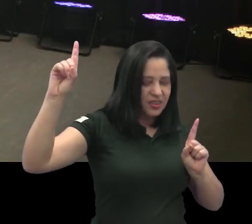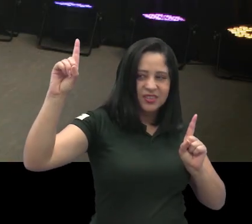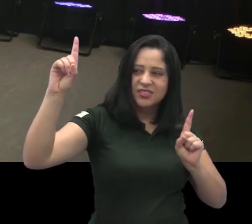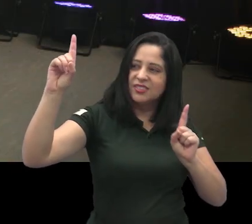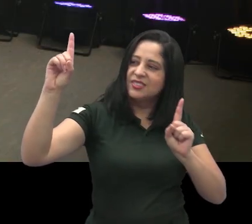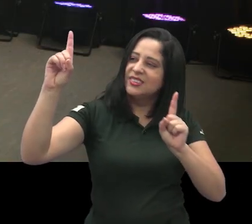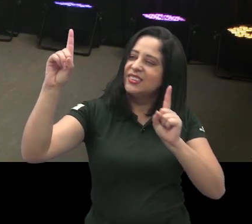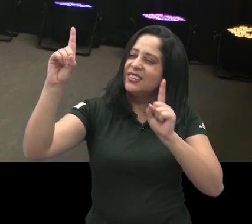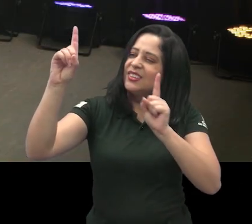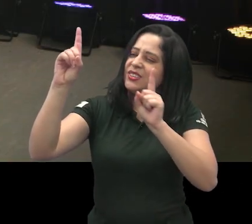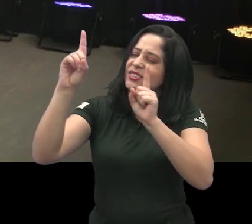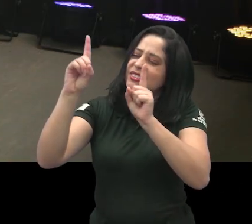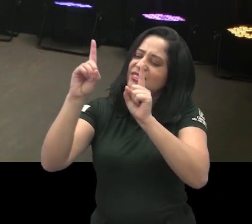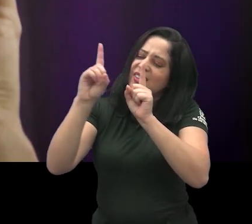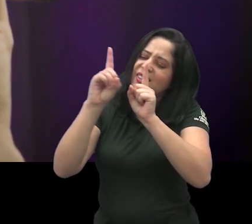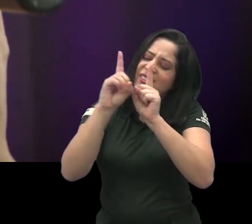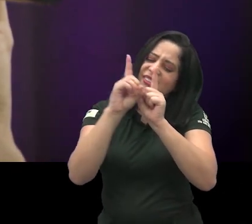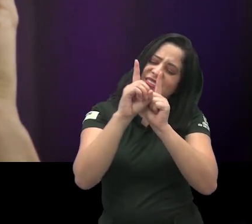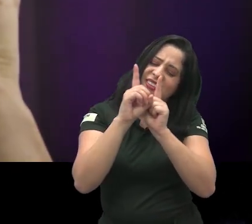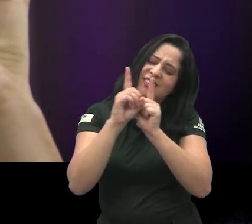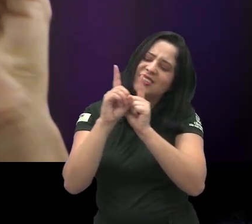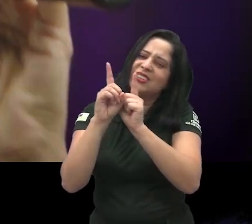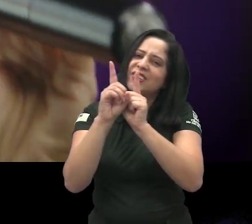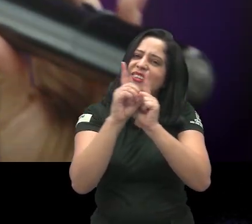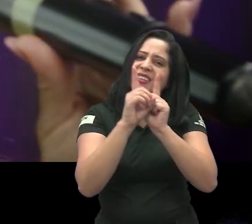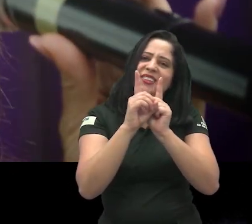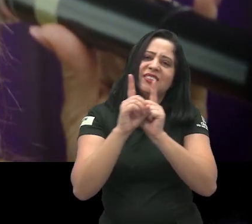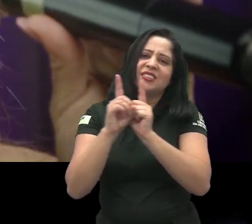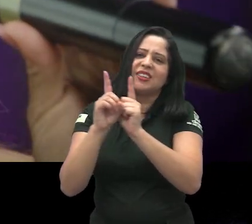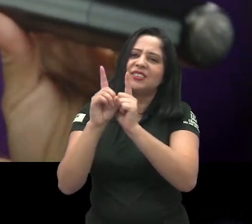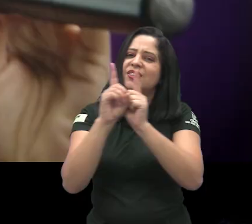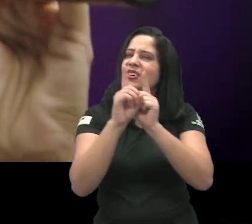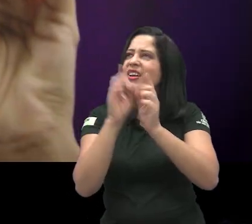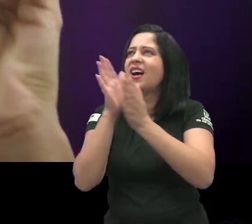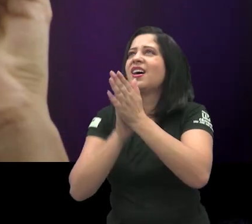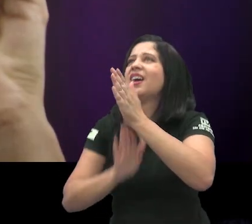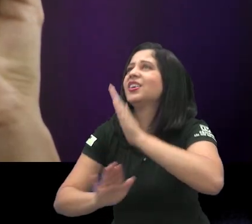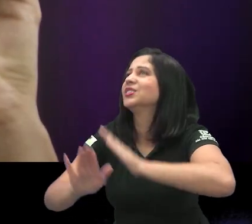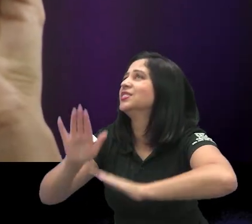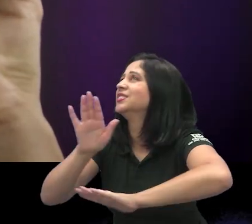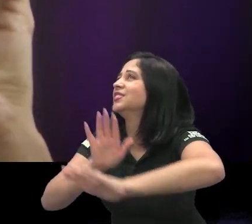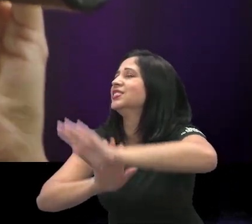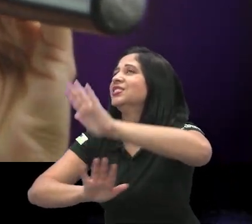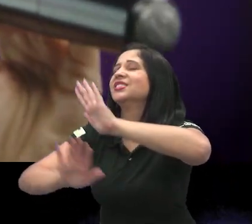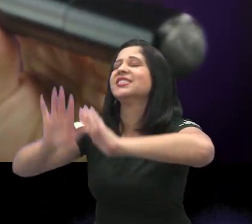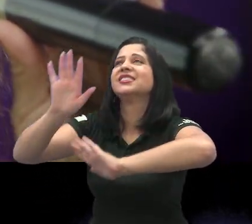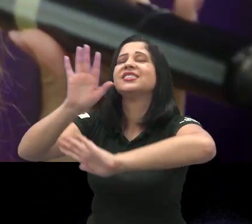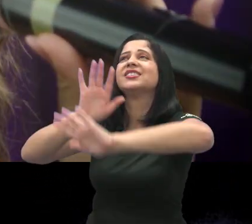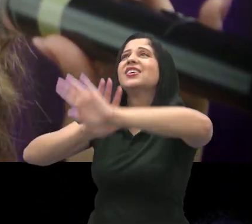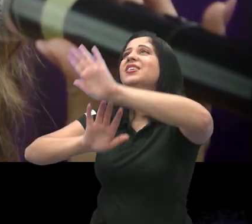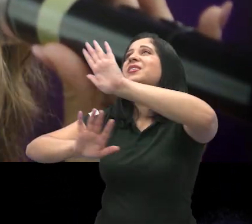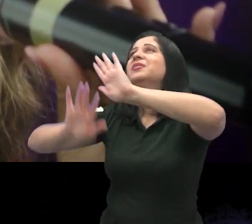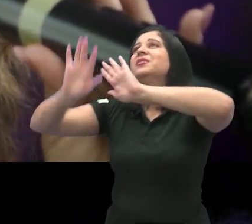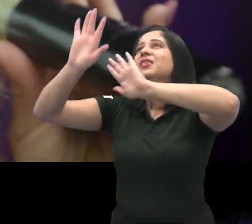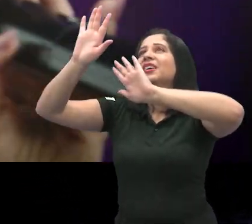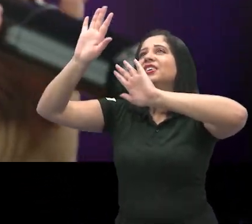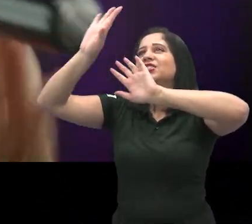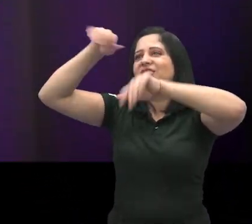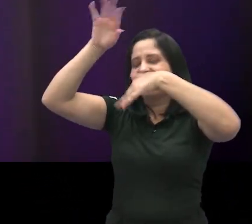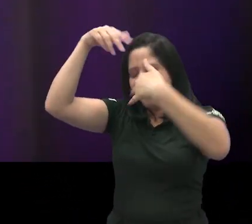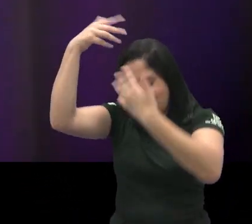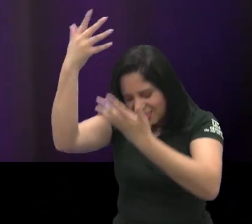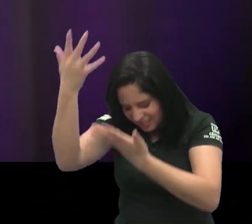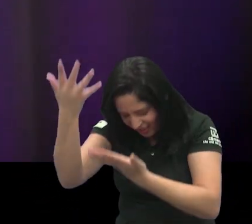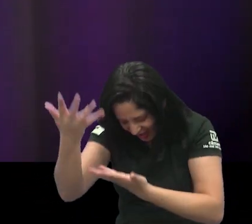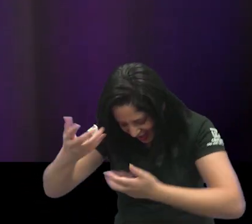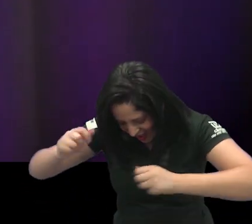Mais perto eu quero estar, Senhor, e te adorar com tudo que sou